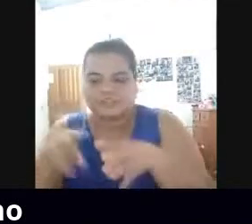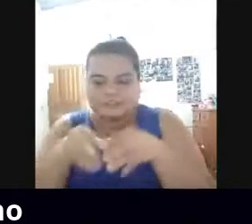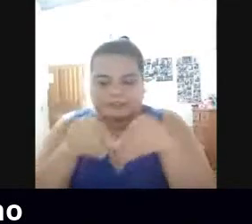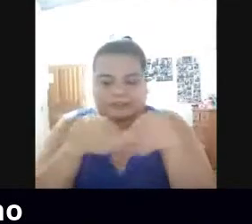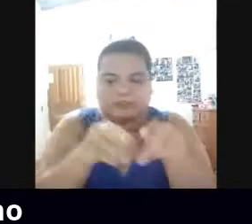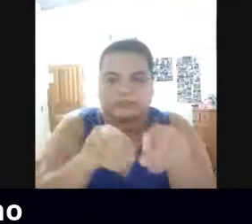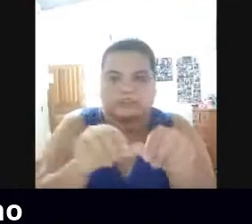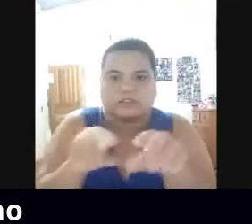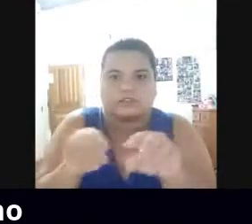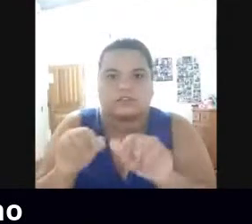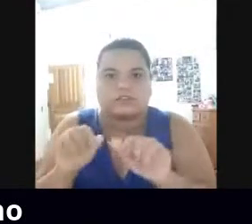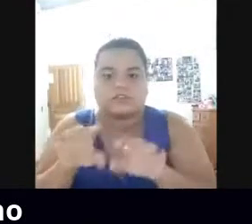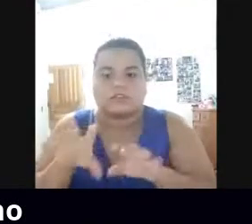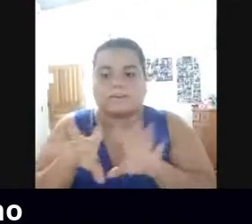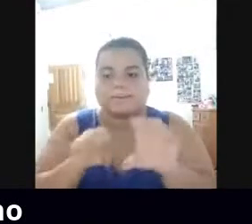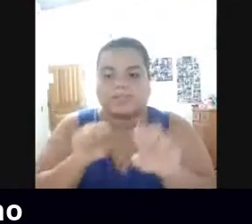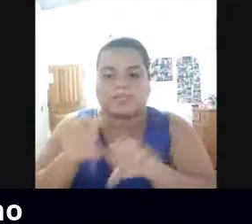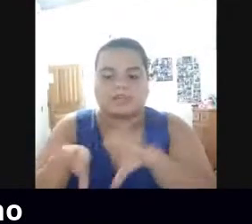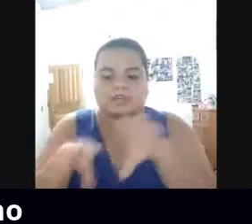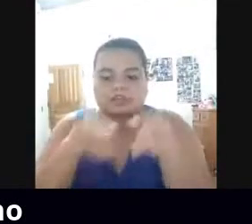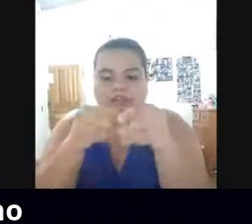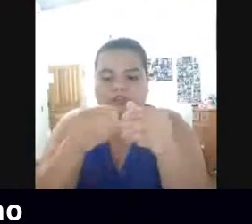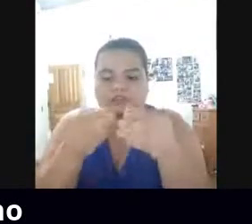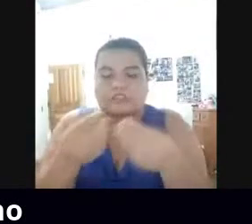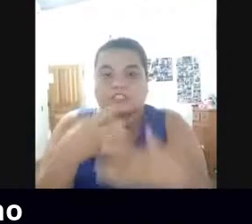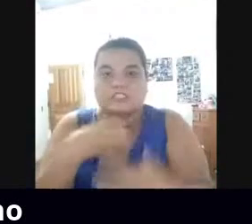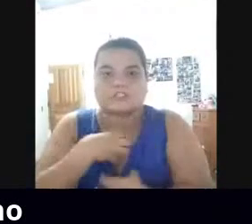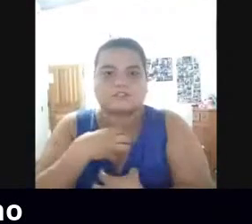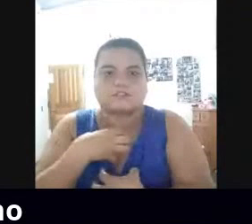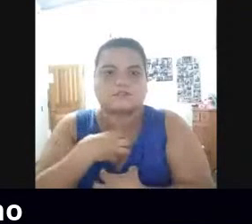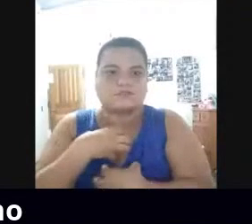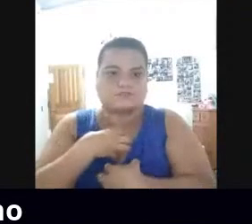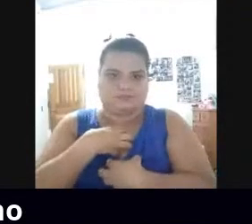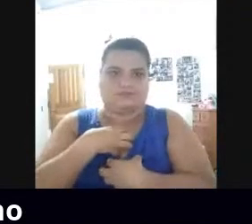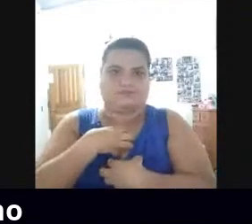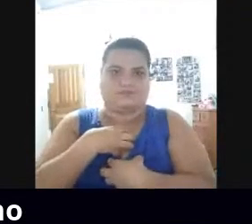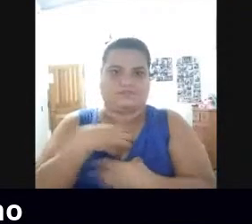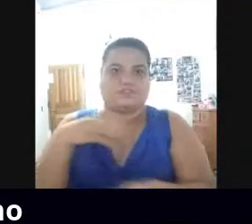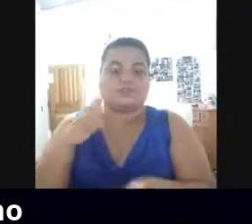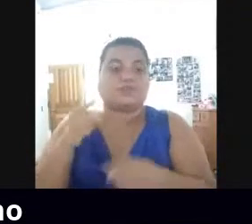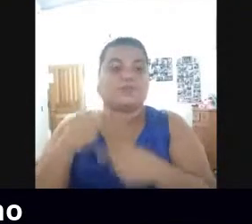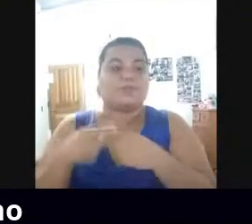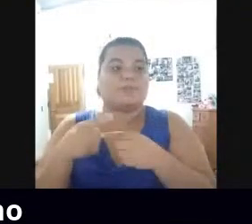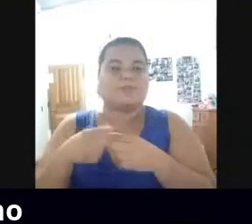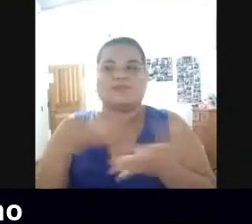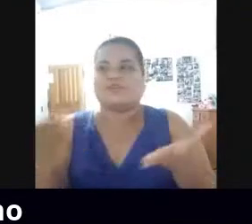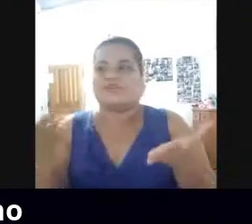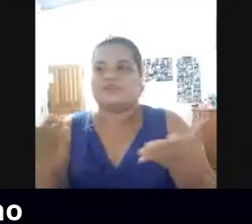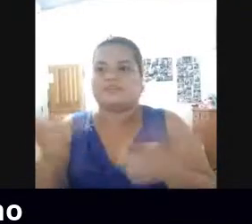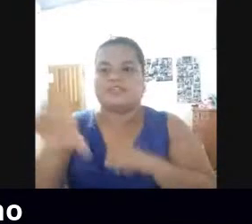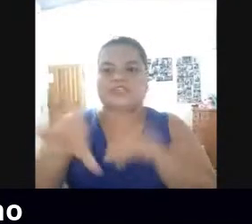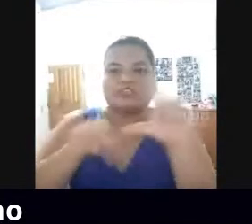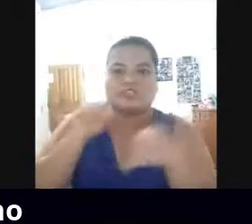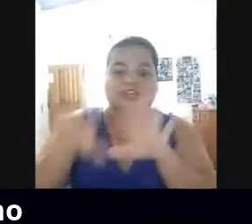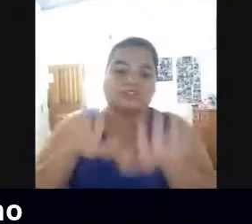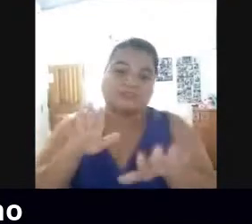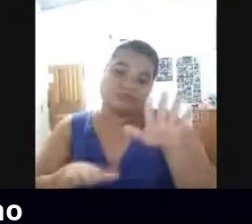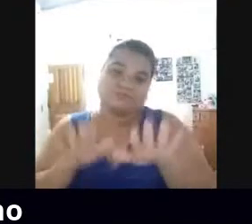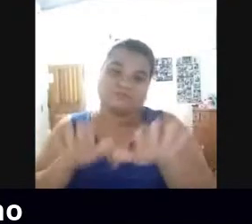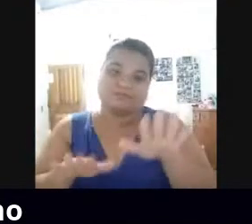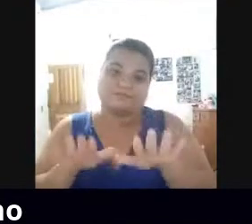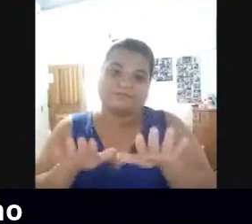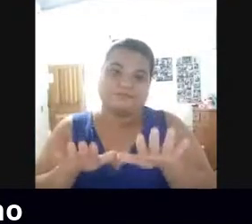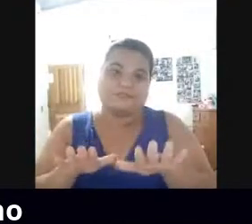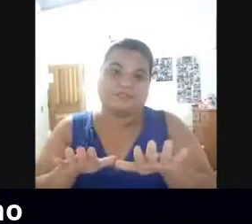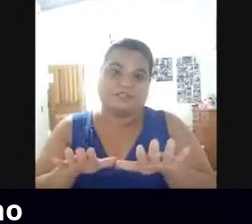trabalhando as questões relacionadas com a causa da seletividade. Como eu disse, às vezes é uma causa oromotora, então